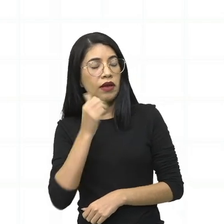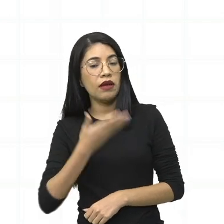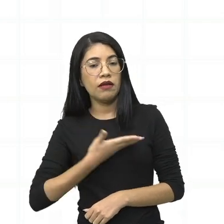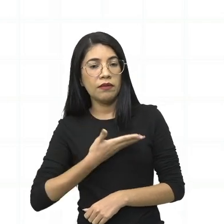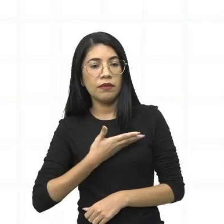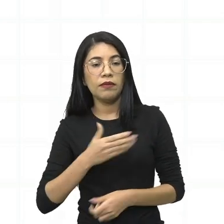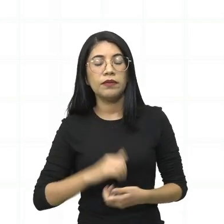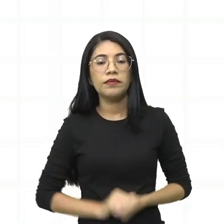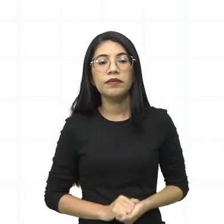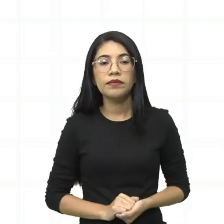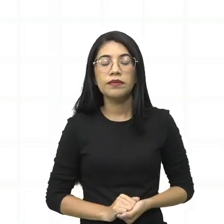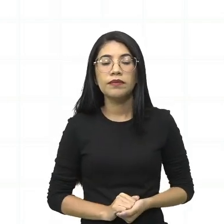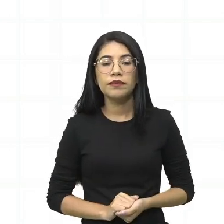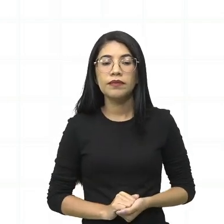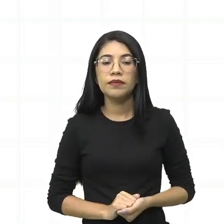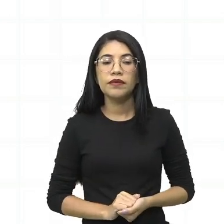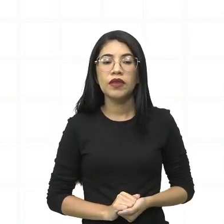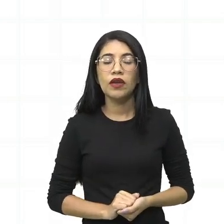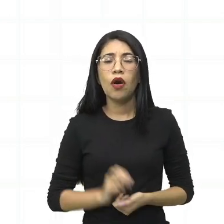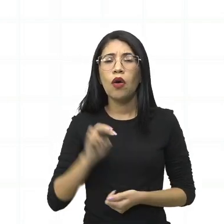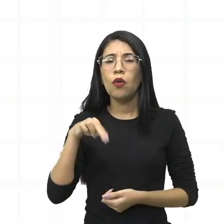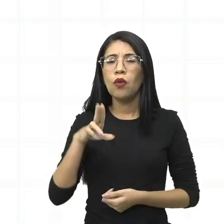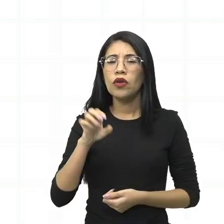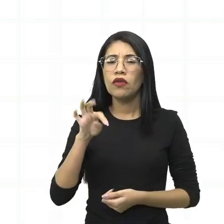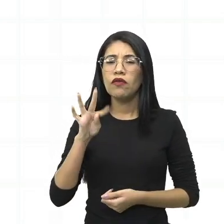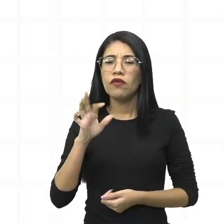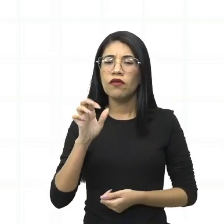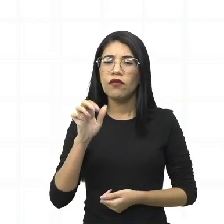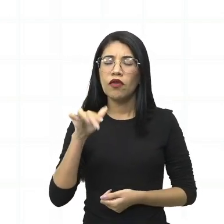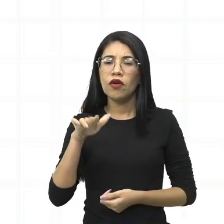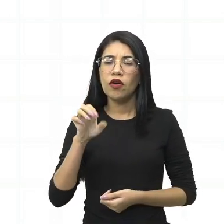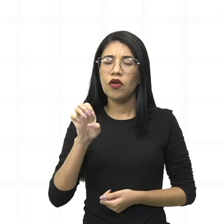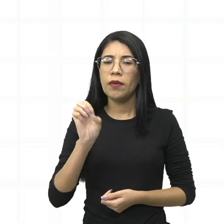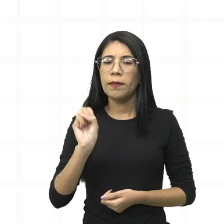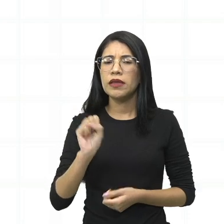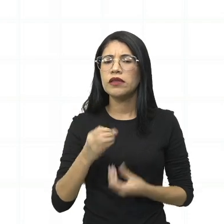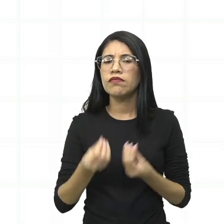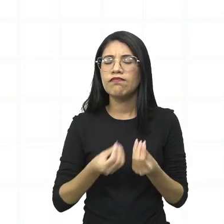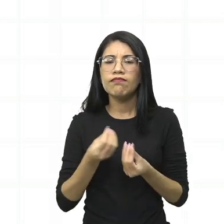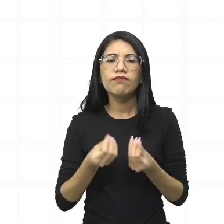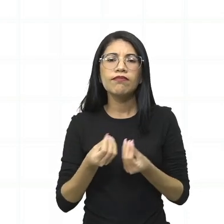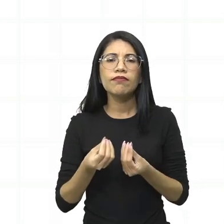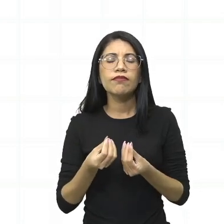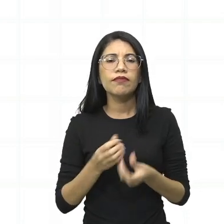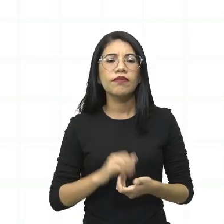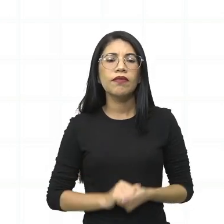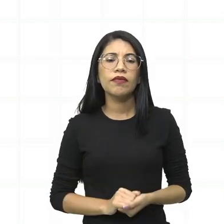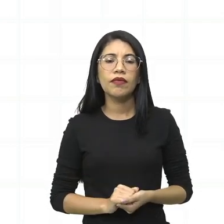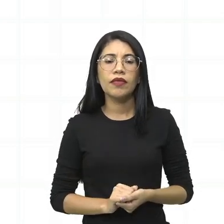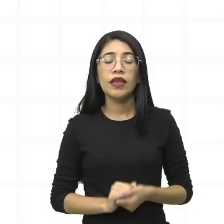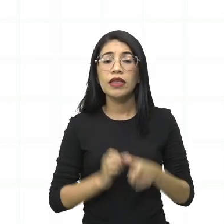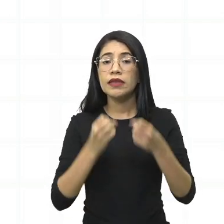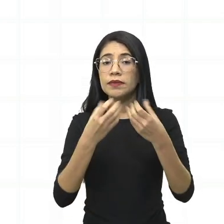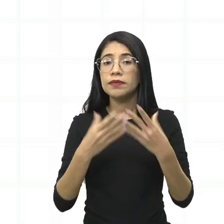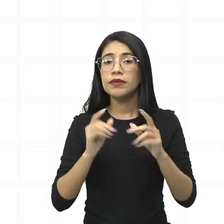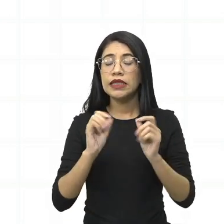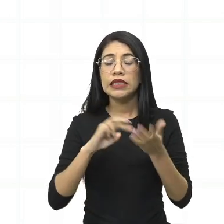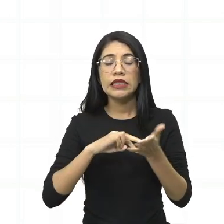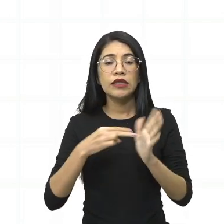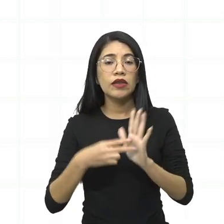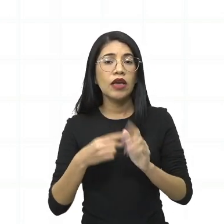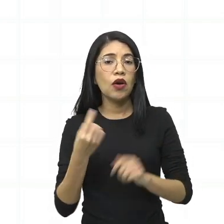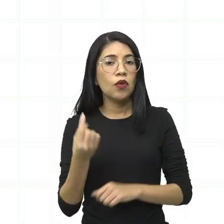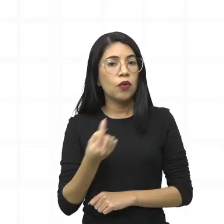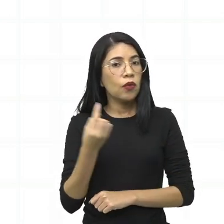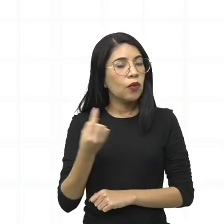tá? Os uniformes, professor. Olha só. Uniforme, uni... Está falando que é o quê? Uma